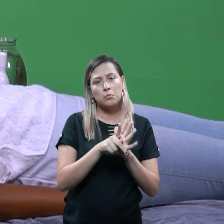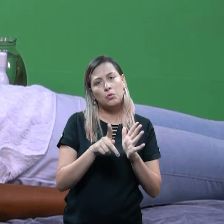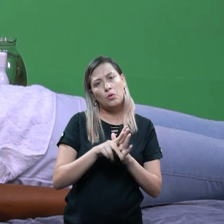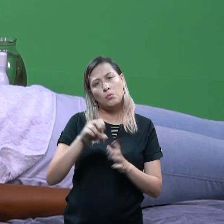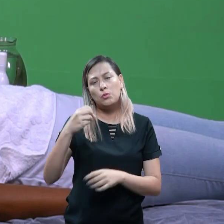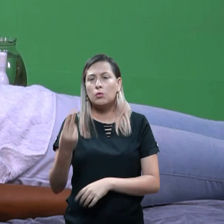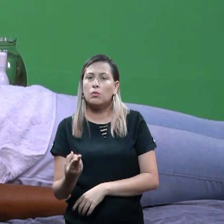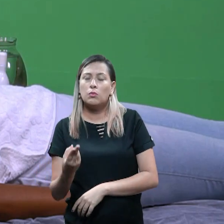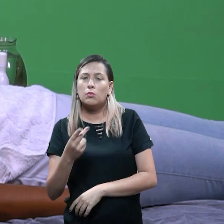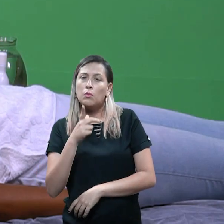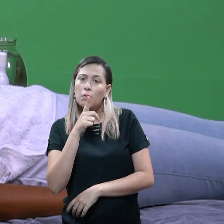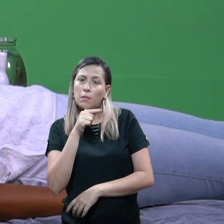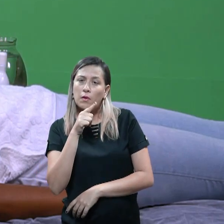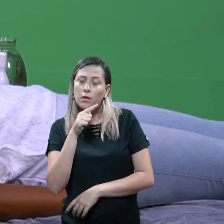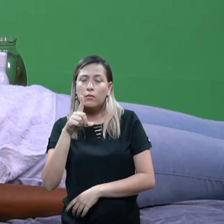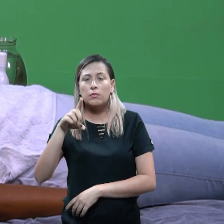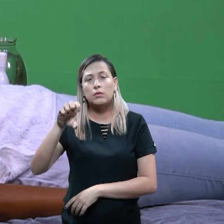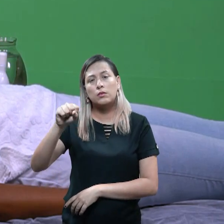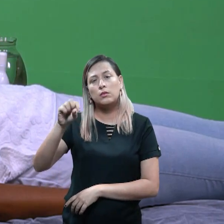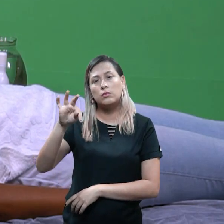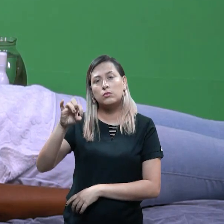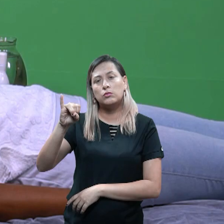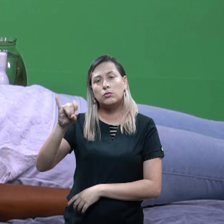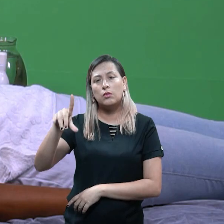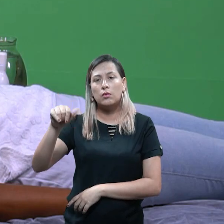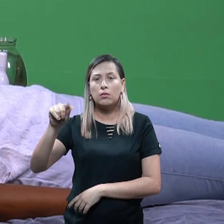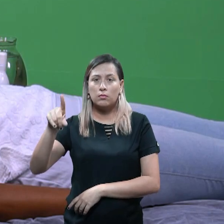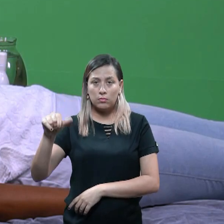água destilada,